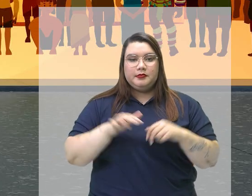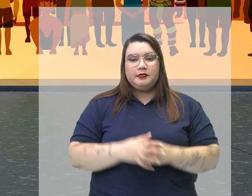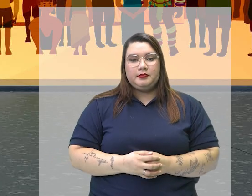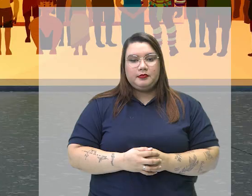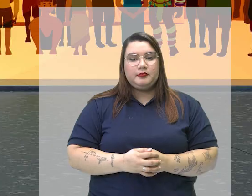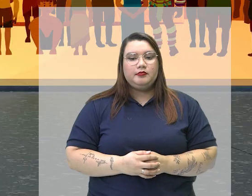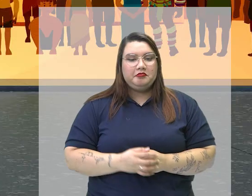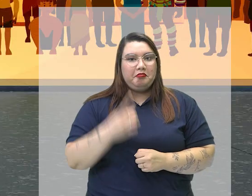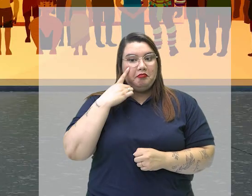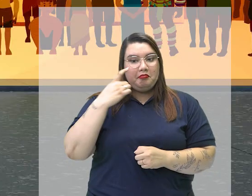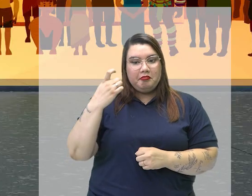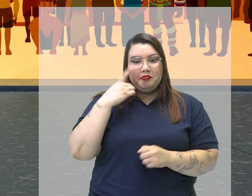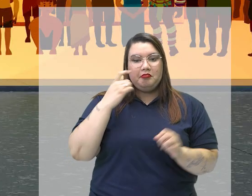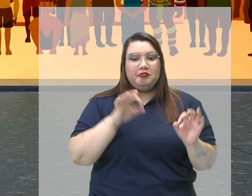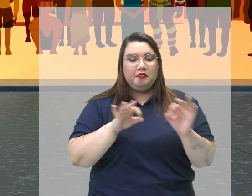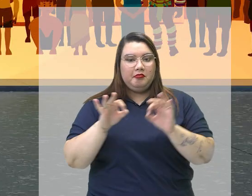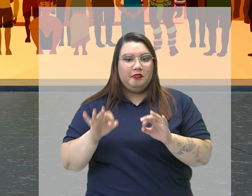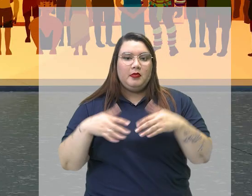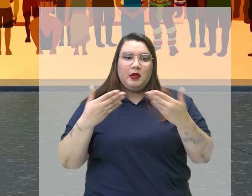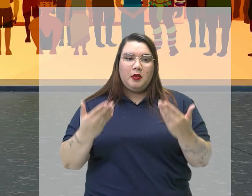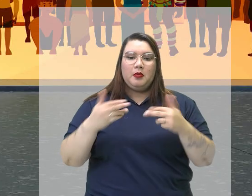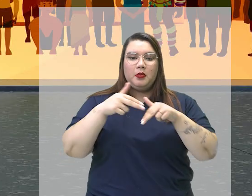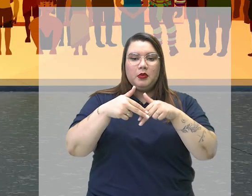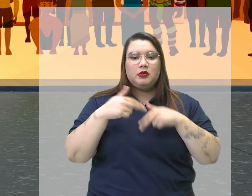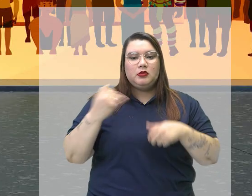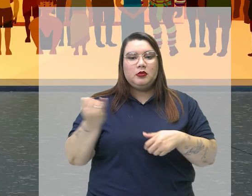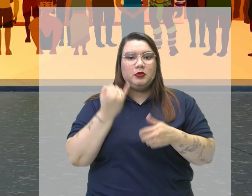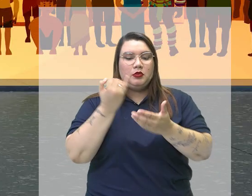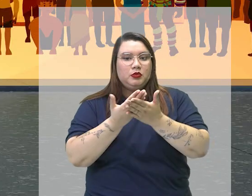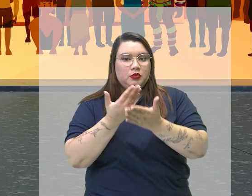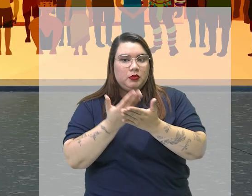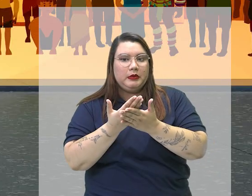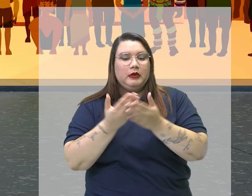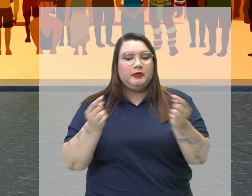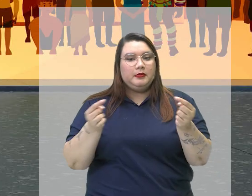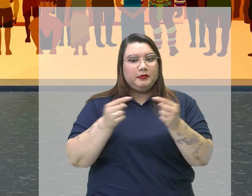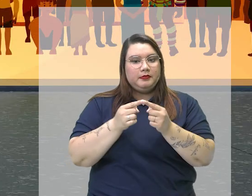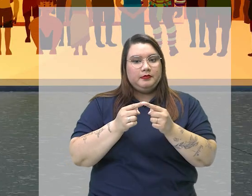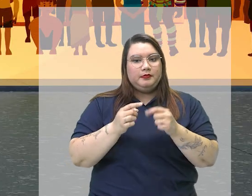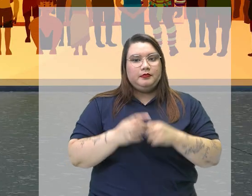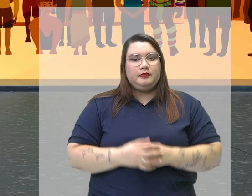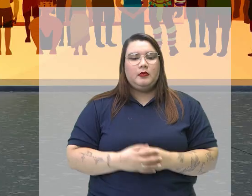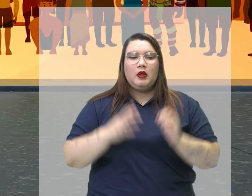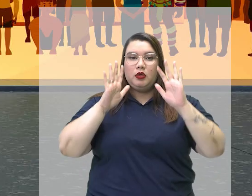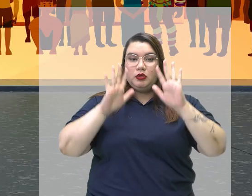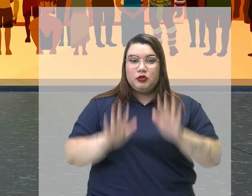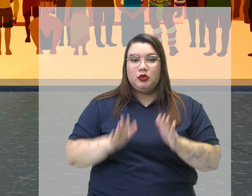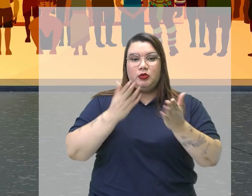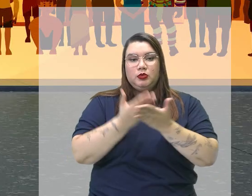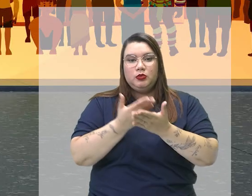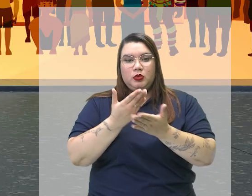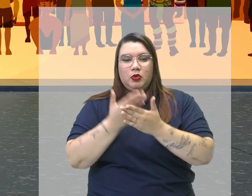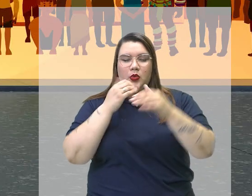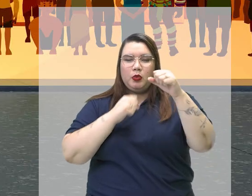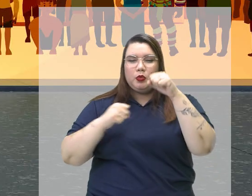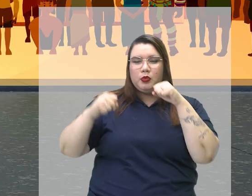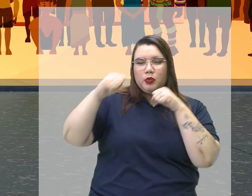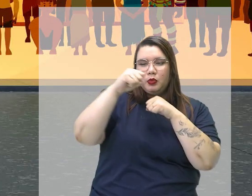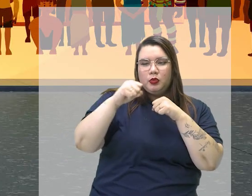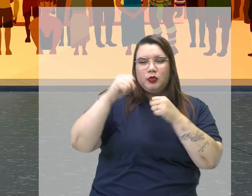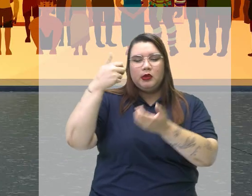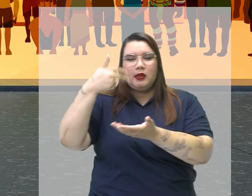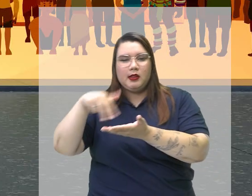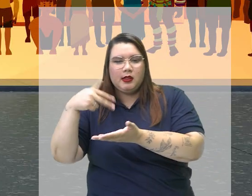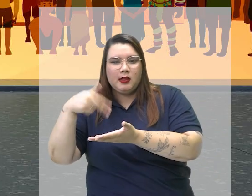à diversidade. Bem interessante, né? Então, por isso que é importante estudar lutas. Já que a gente já falou sobre